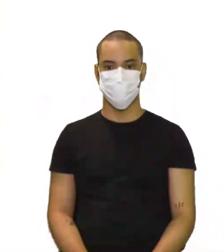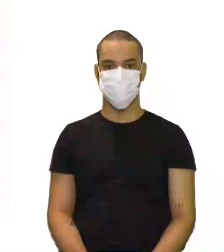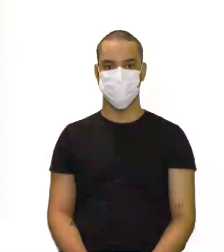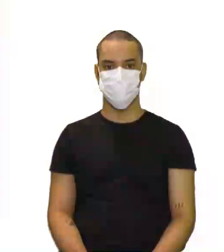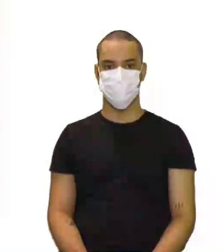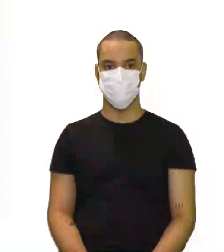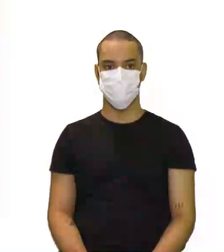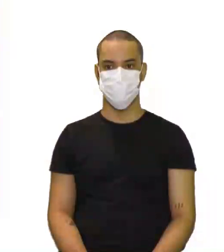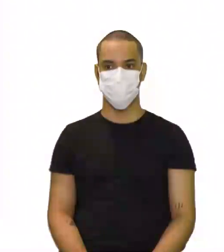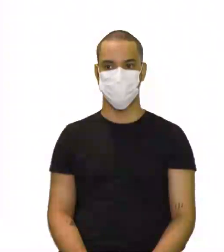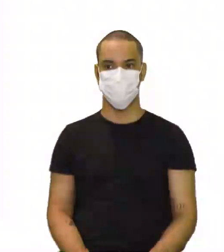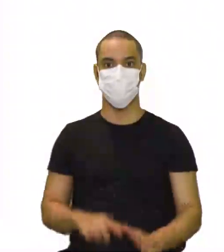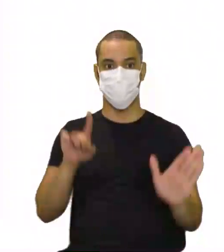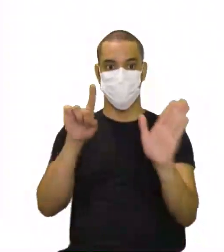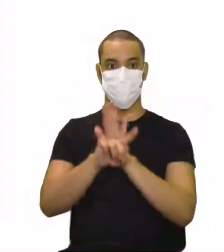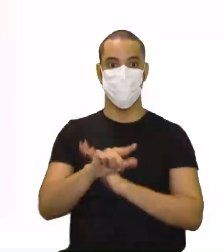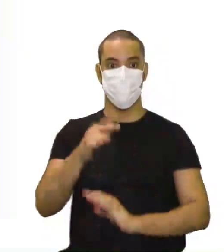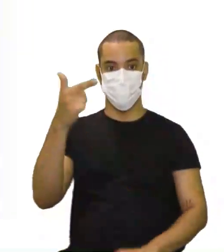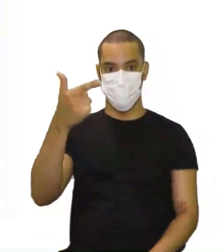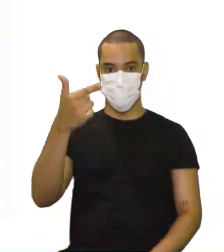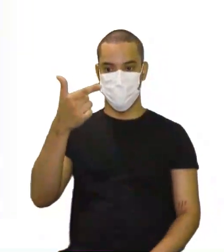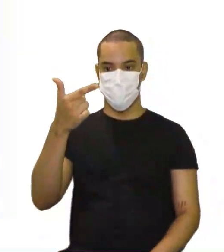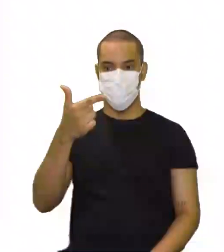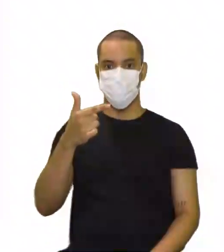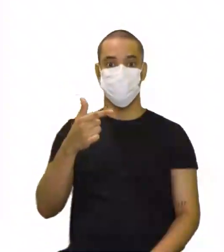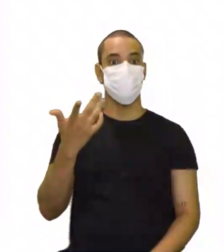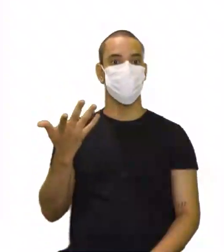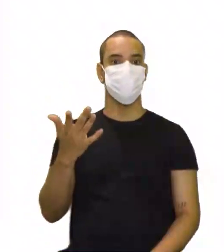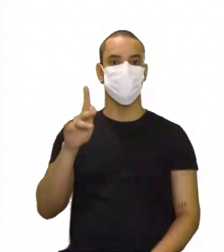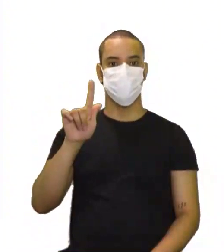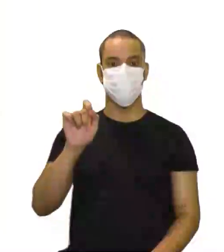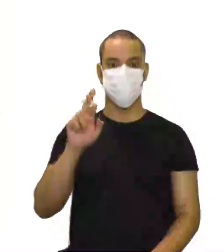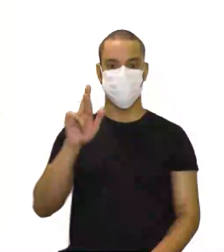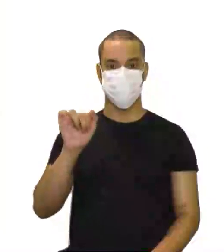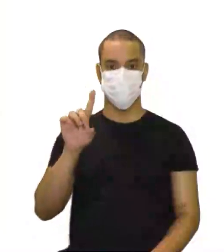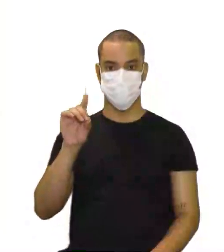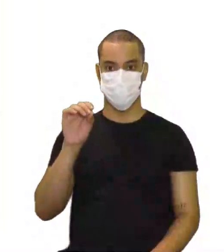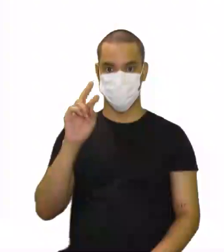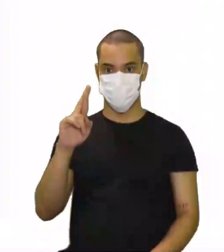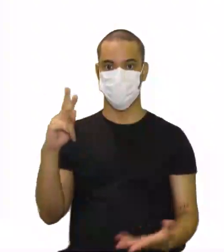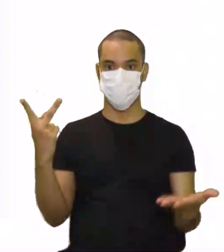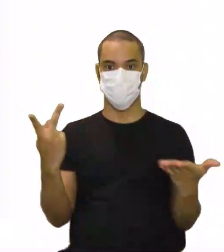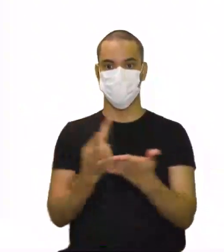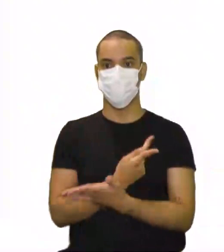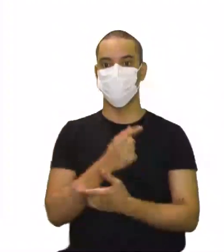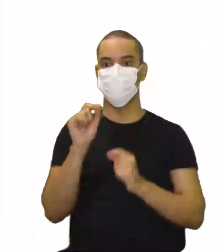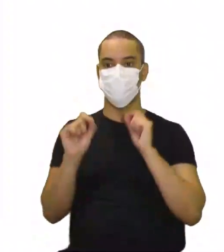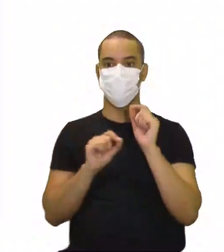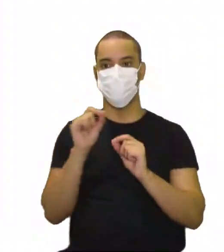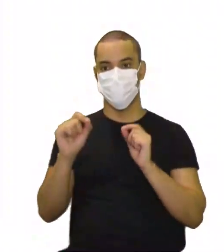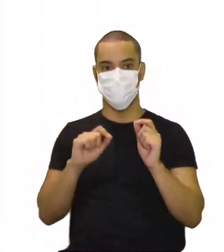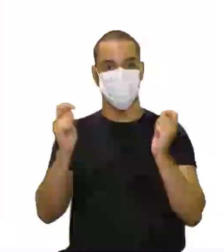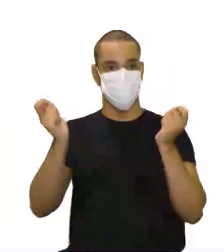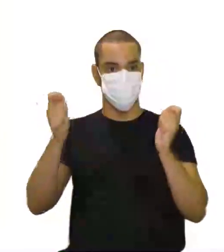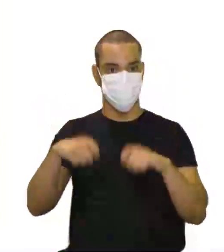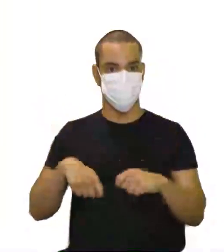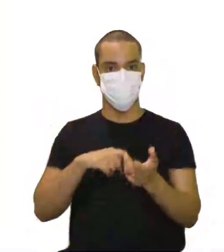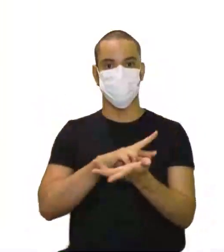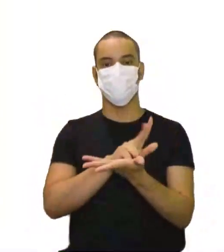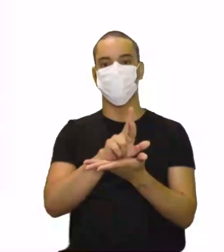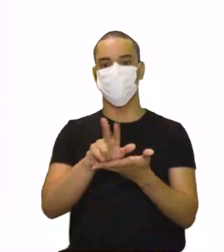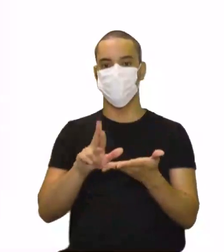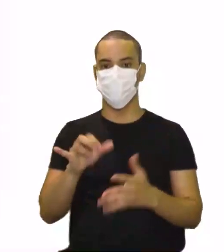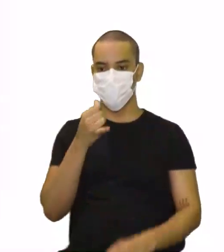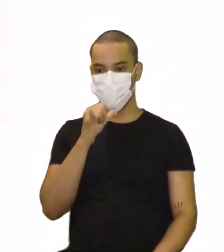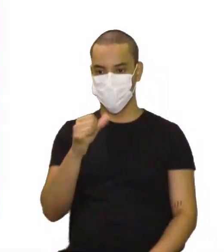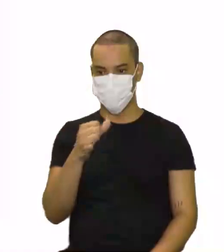Bom, segunda questão. O gerador de corrente alternada possibilita a geração de quantidades enormes de